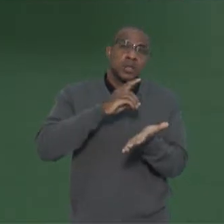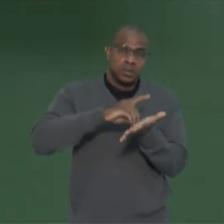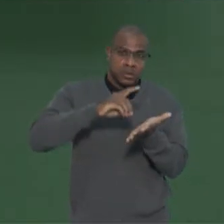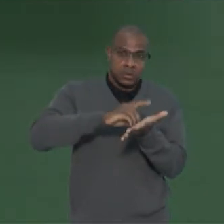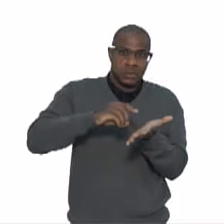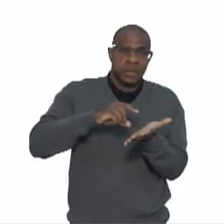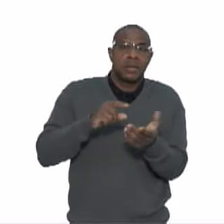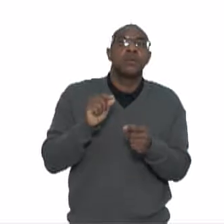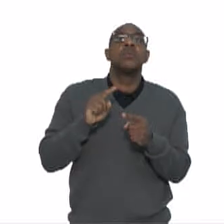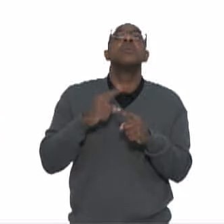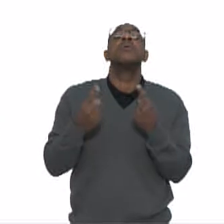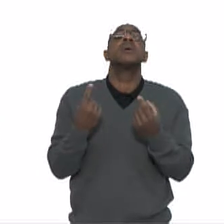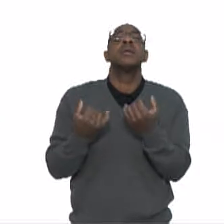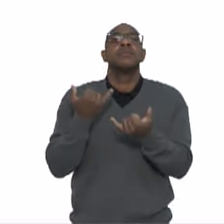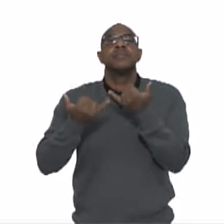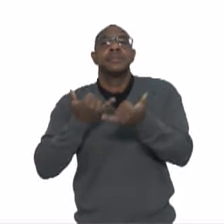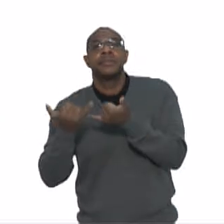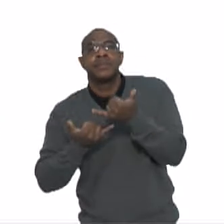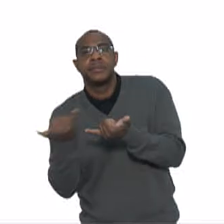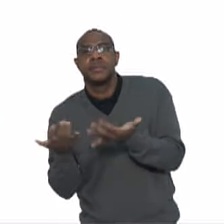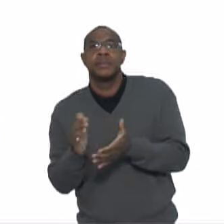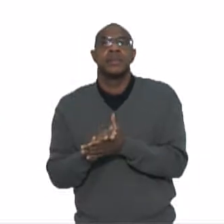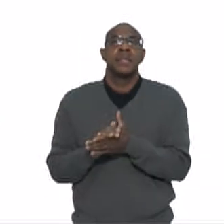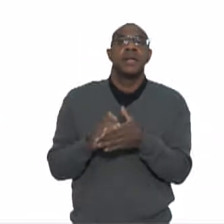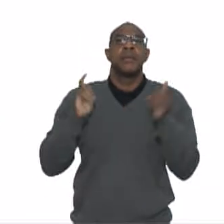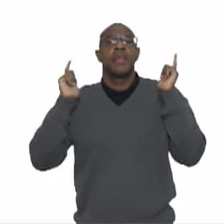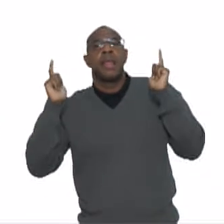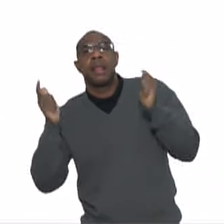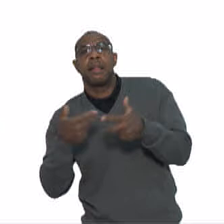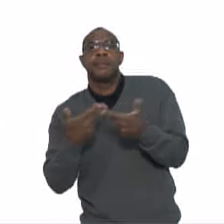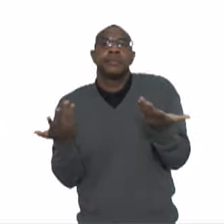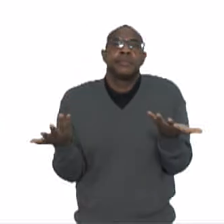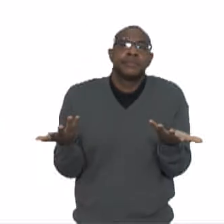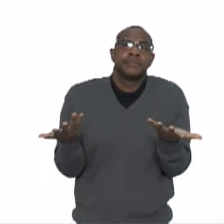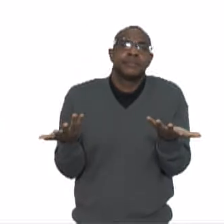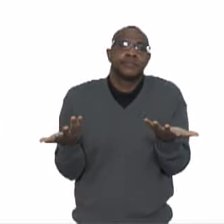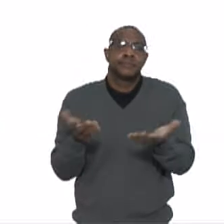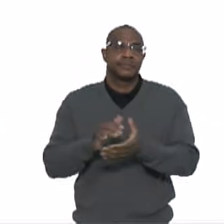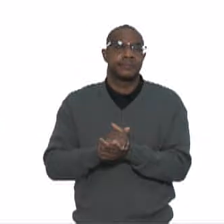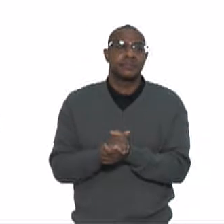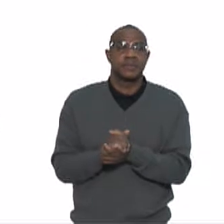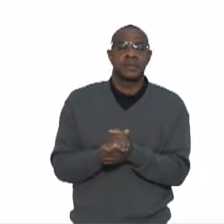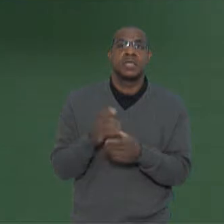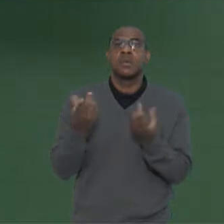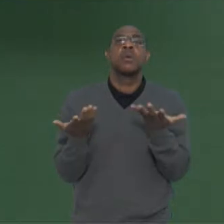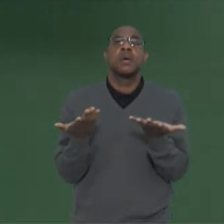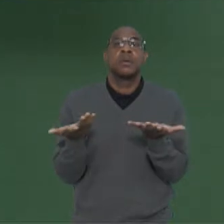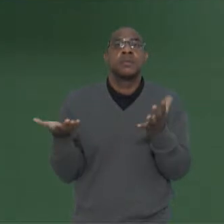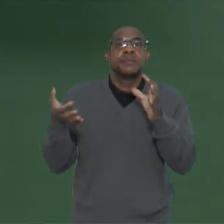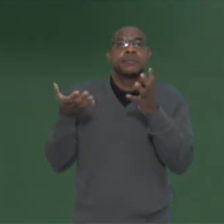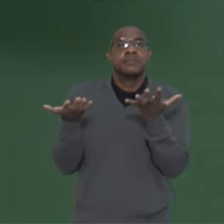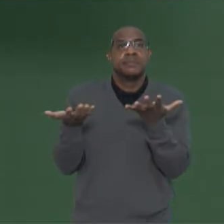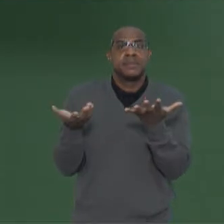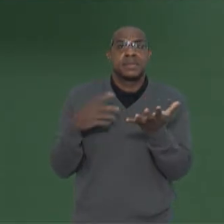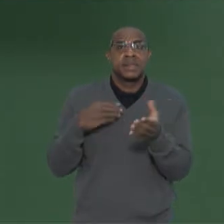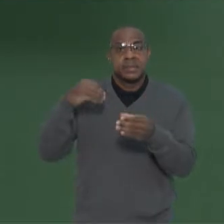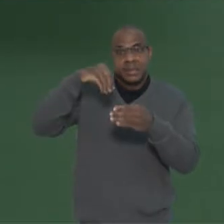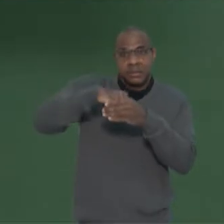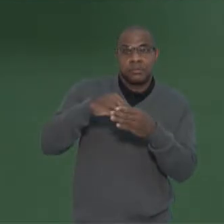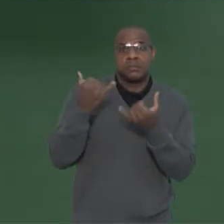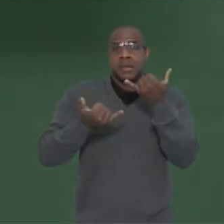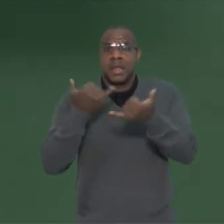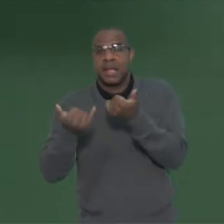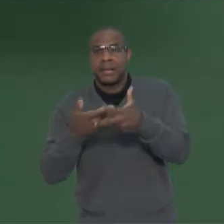recreação, passatempo, placer, diversão, relacionado aqui ao lazer, ao